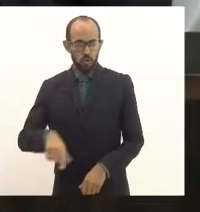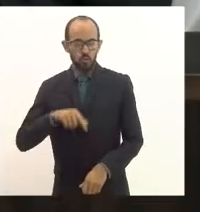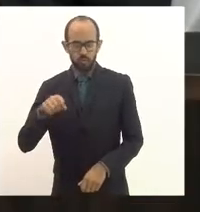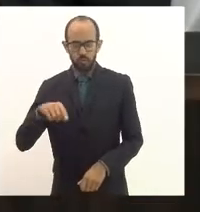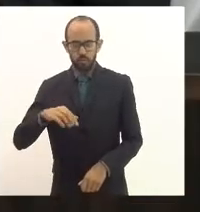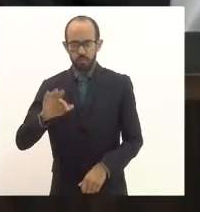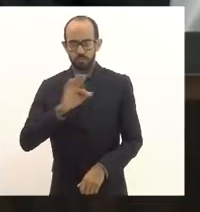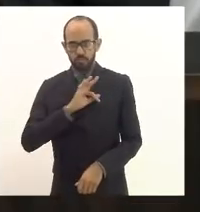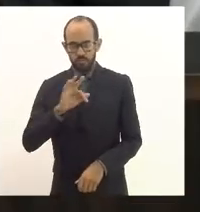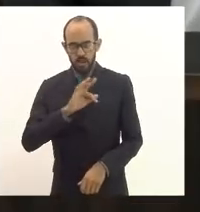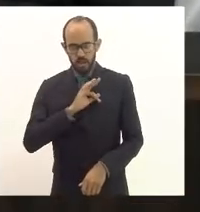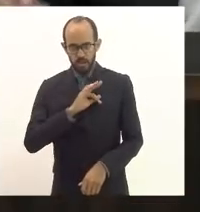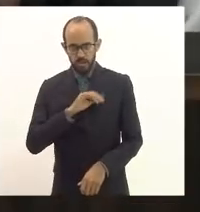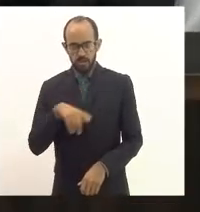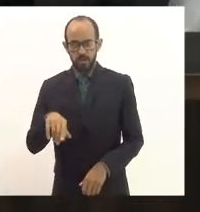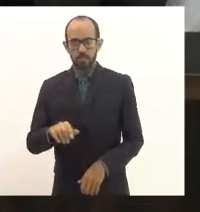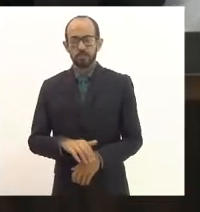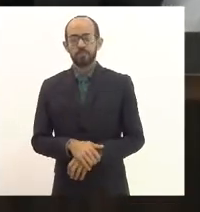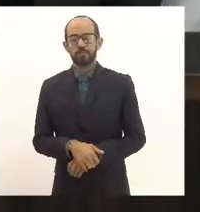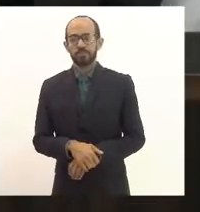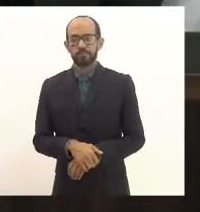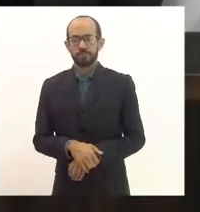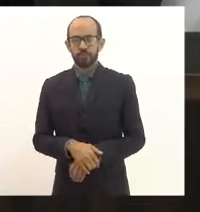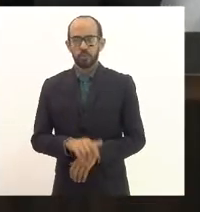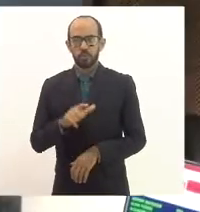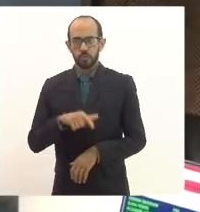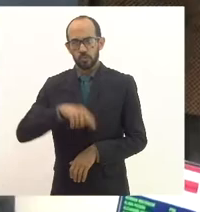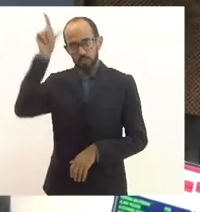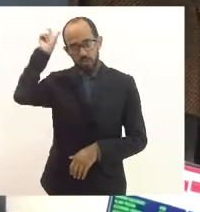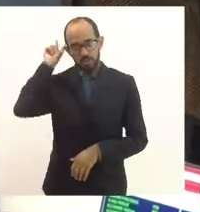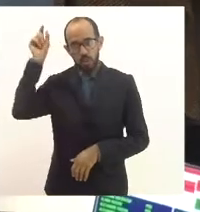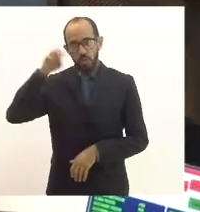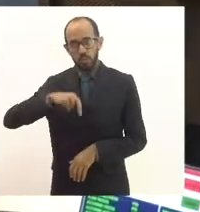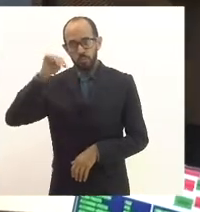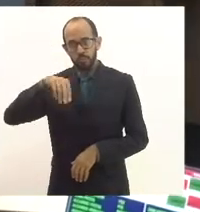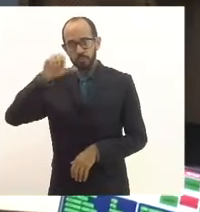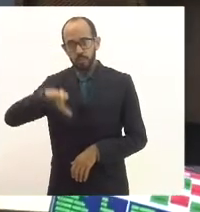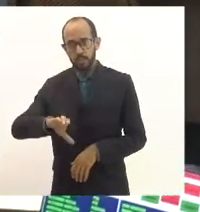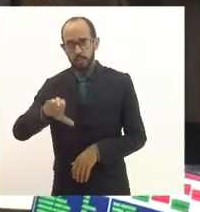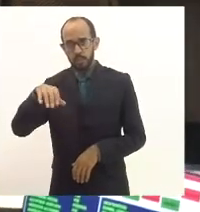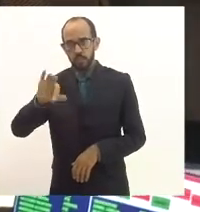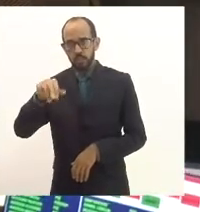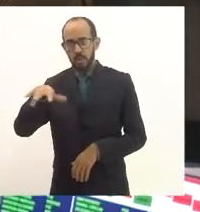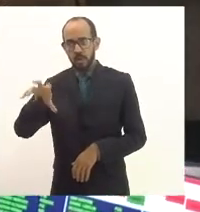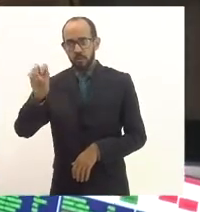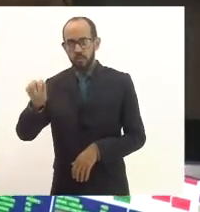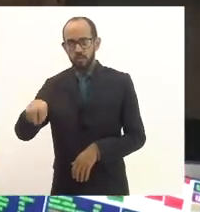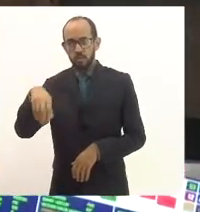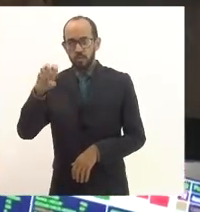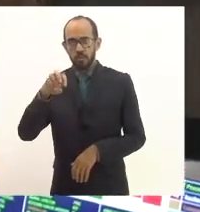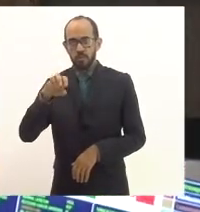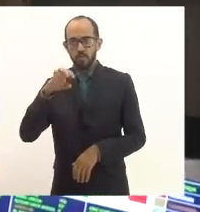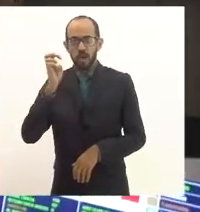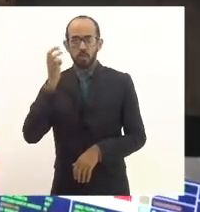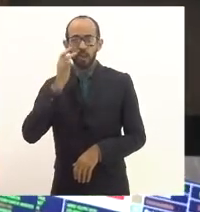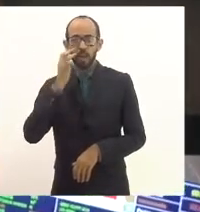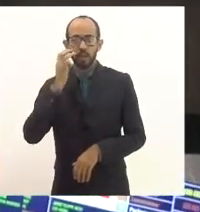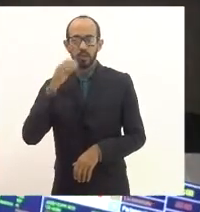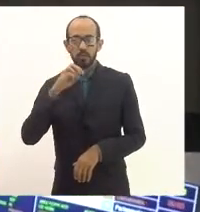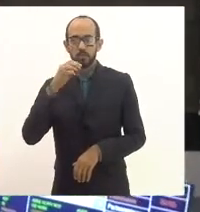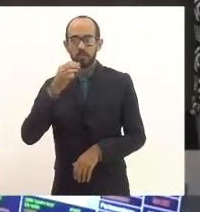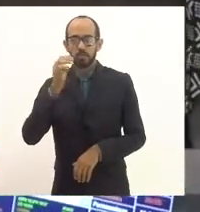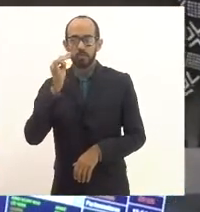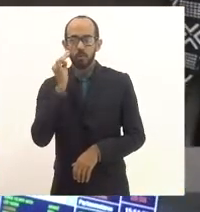deputada Marta. Deputada Marta, deputado Luiz Paulo, Mink, Flávio Serafini, Valdeque... Mônica,